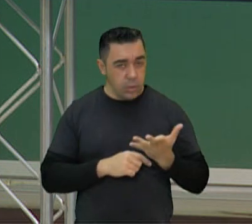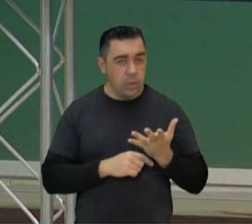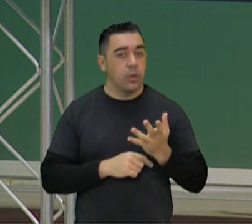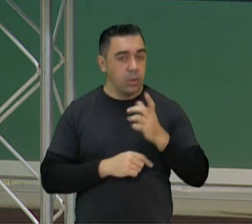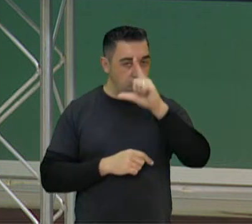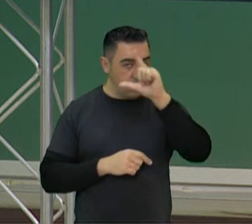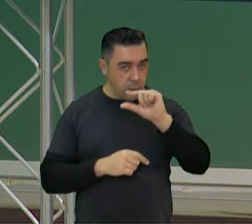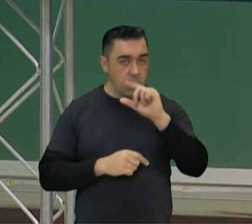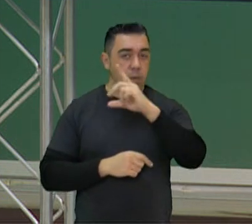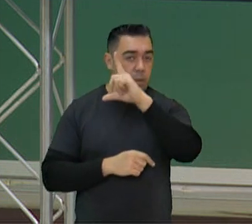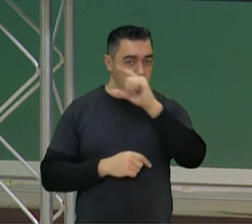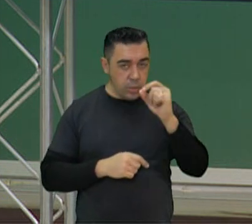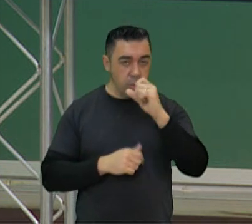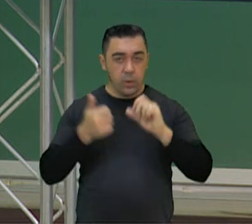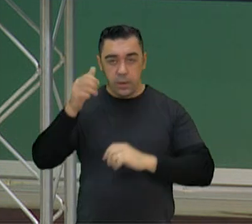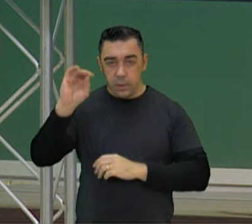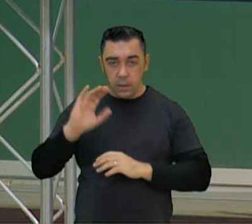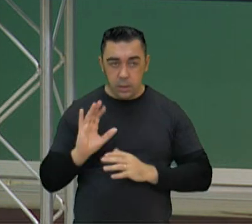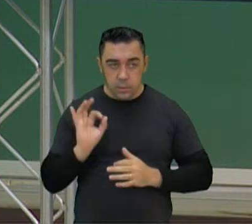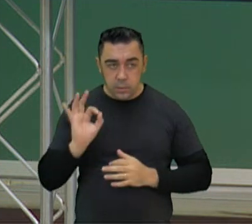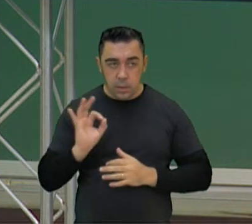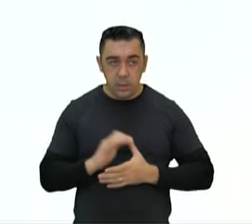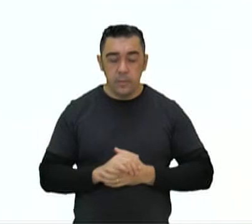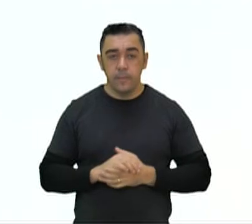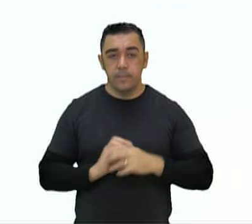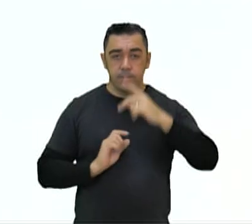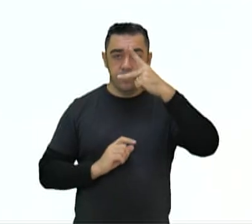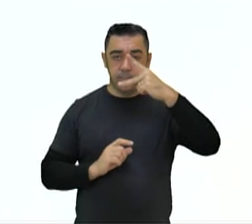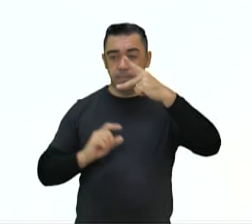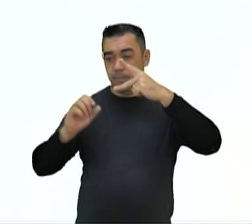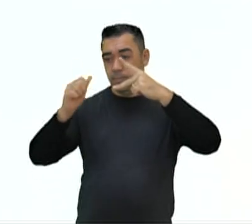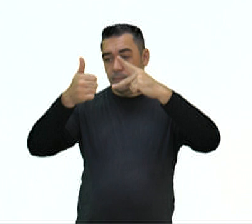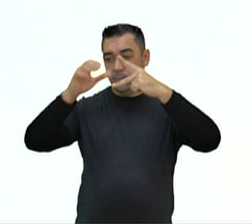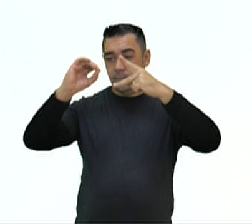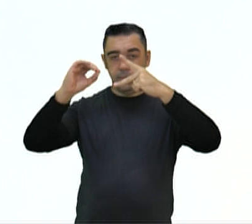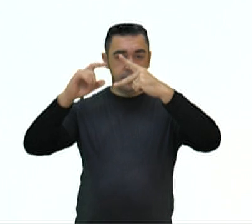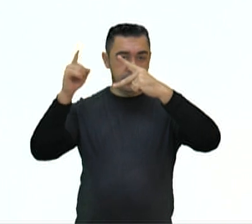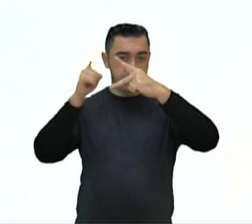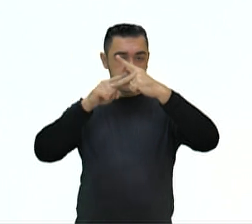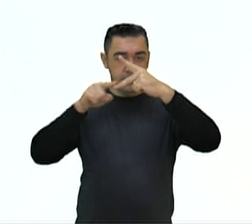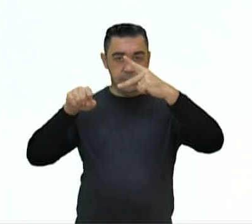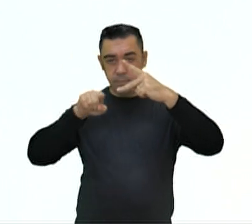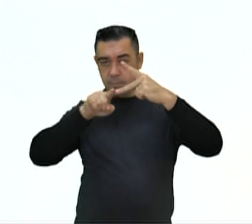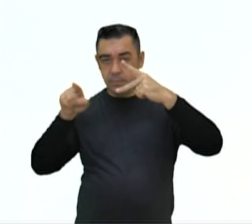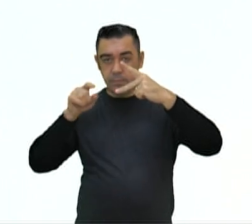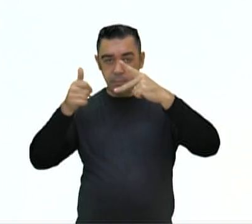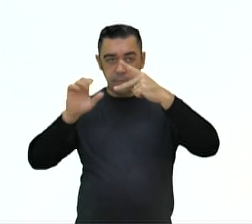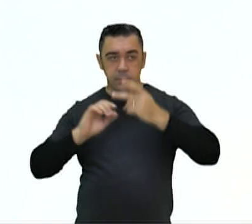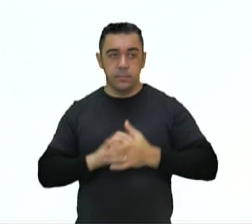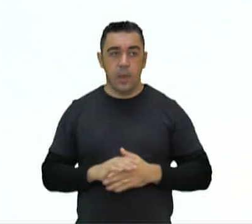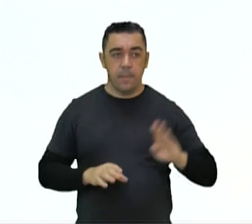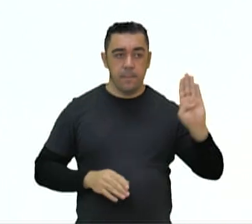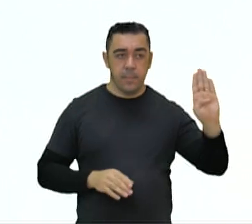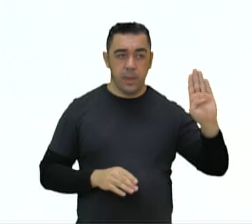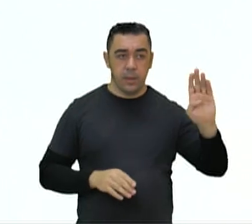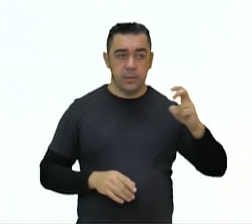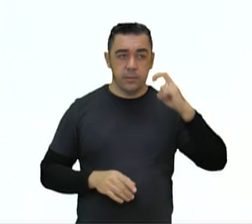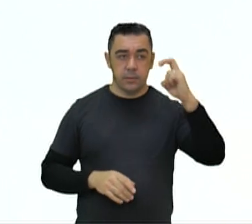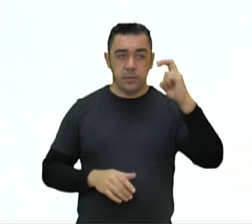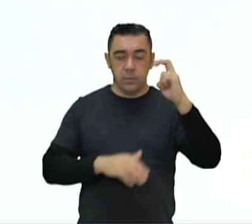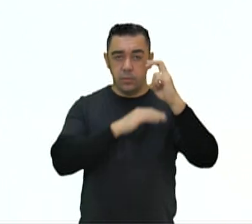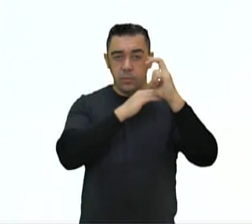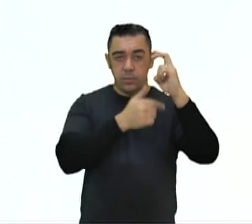Veja, 5 é menor do que 10, então o sinal ficaria de menor. A letra B, 5